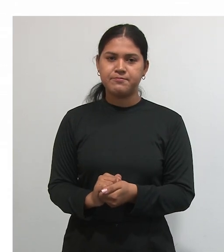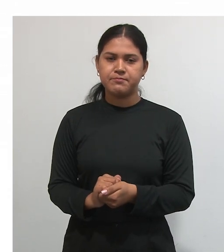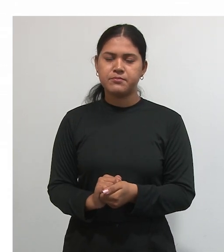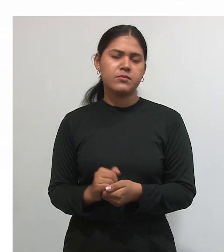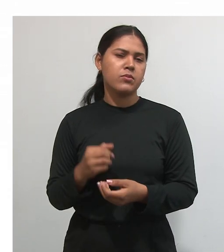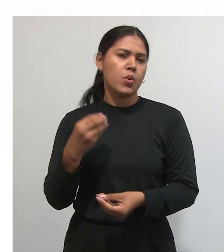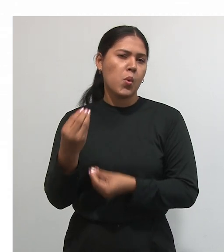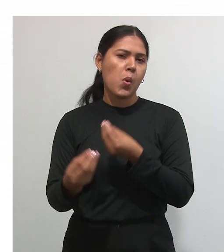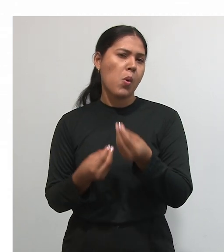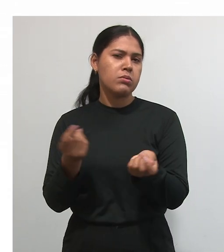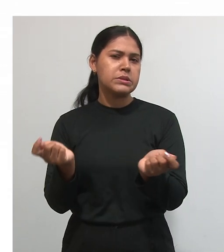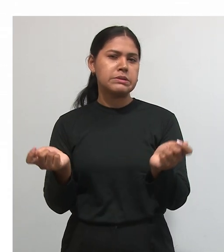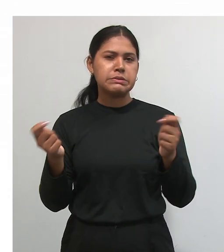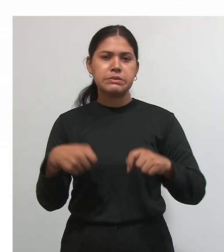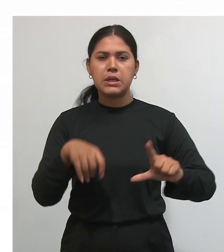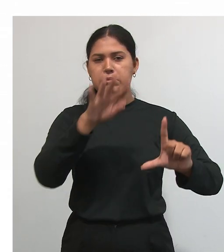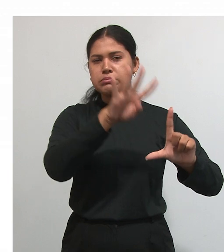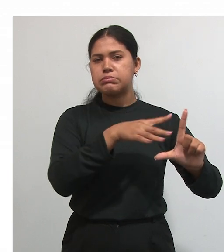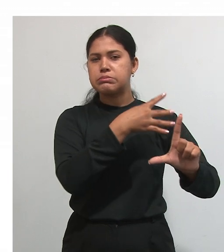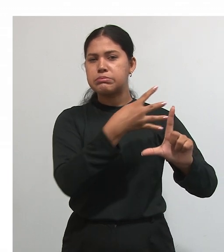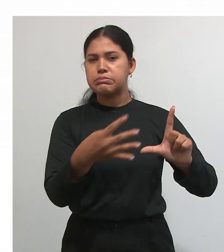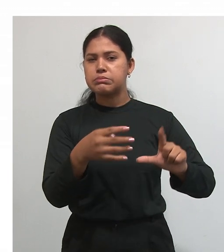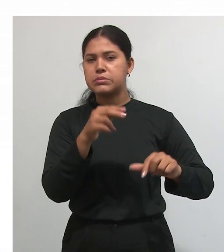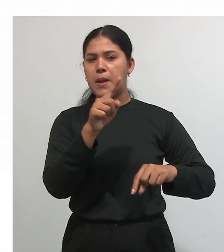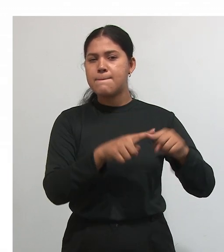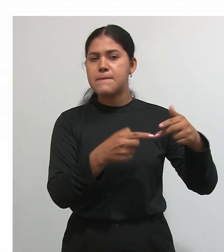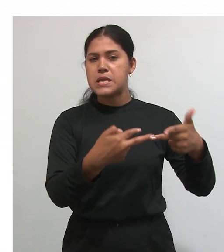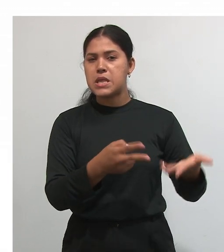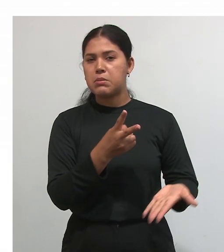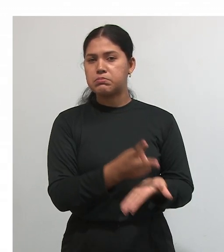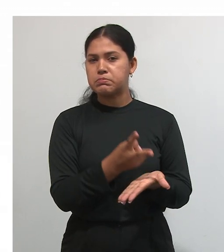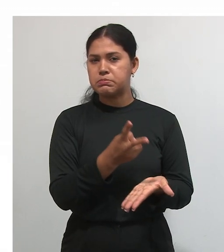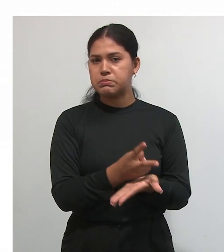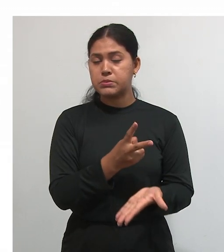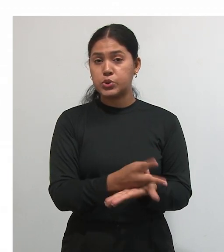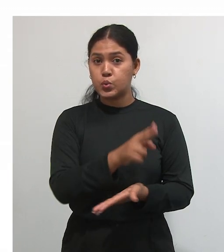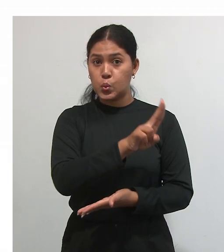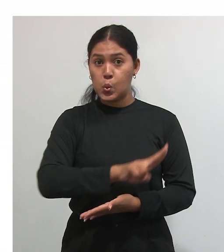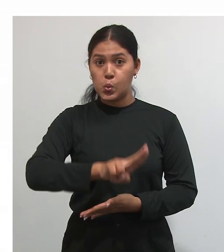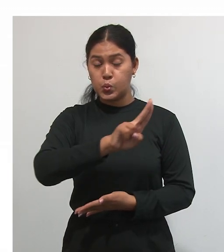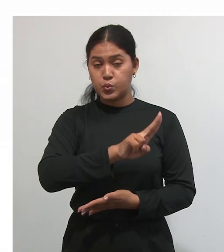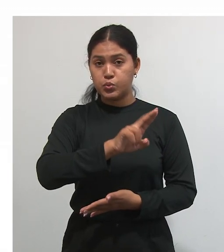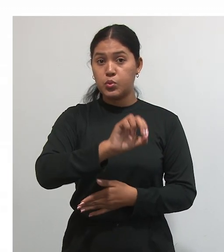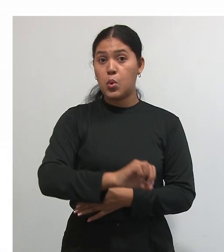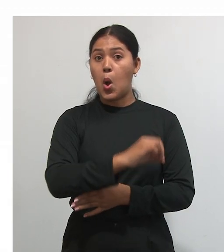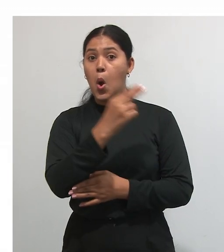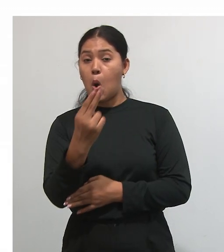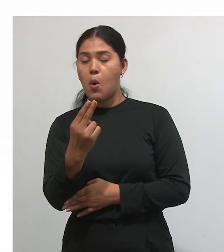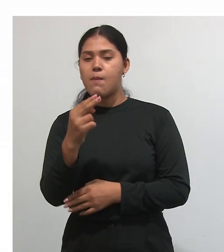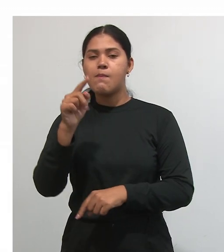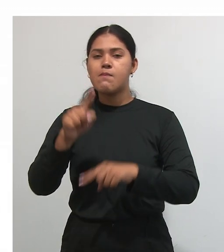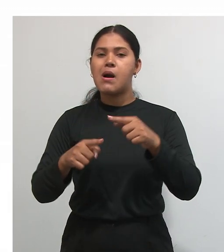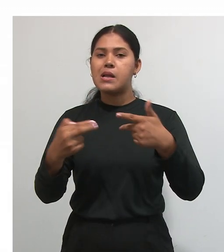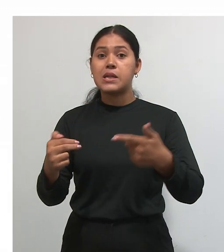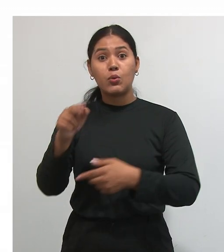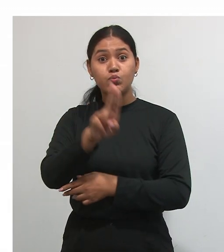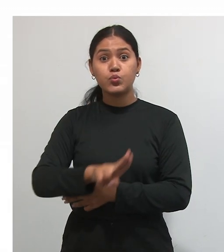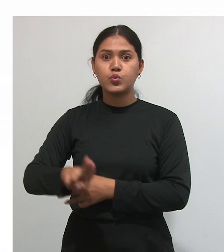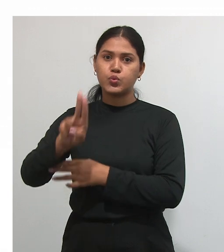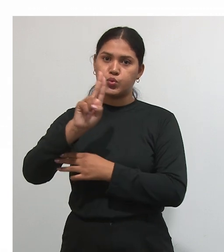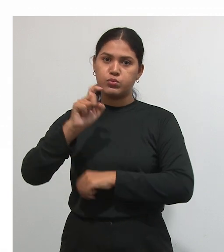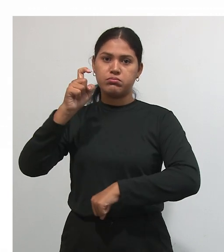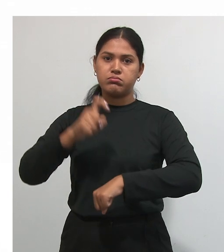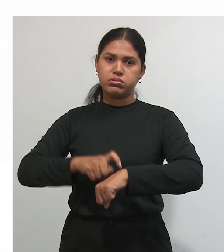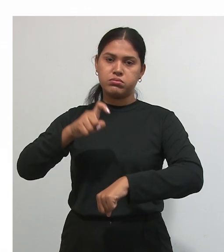Então, como eu posso classificar um bem público como material ou material permanente ou material de consumo? Vamos